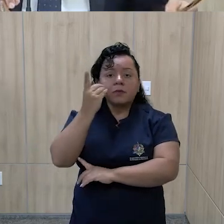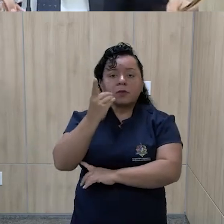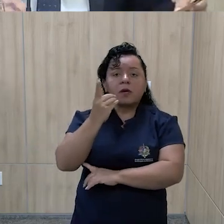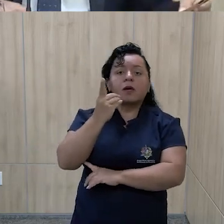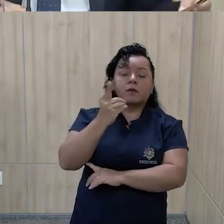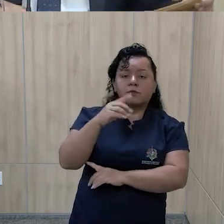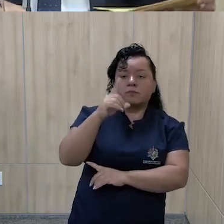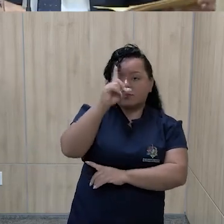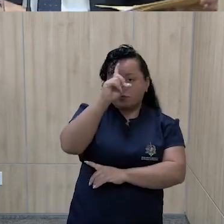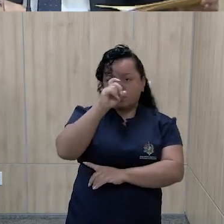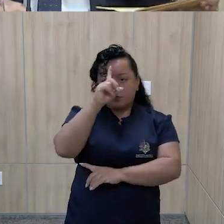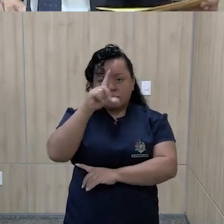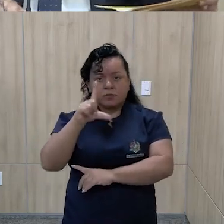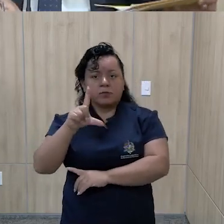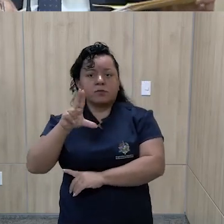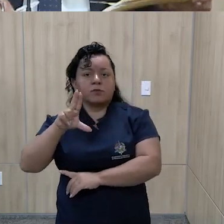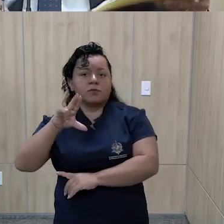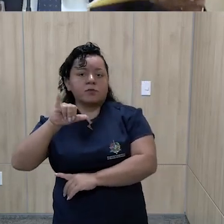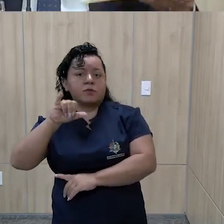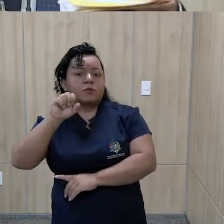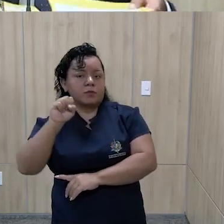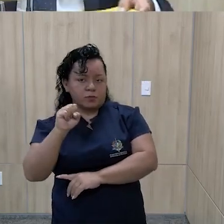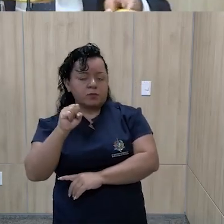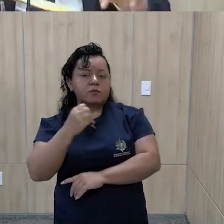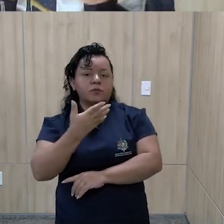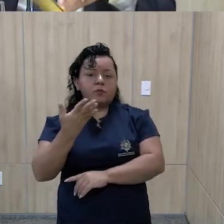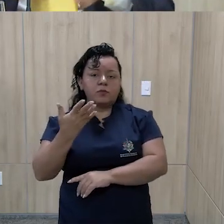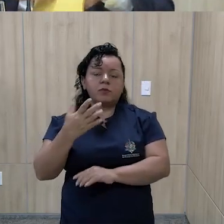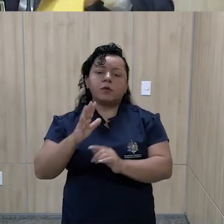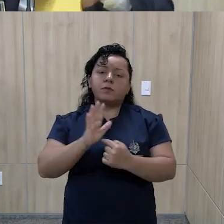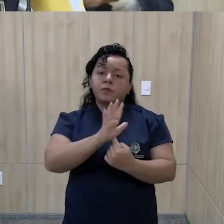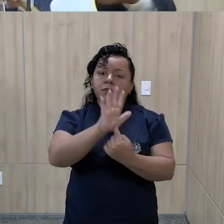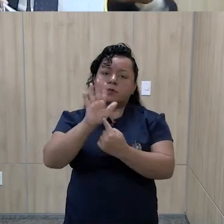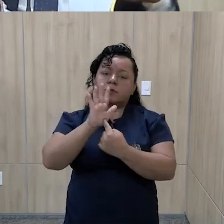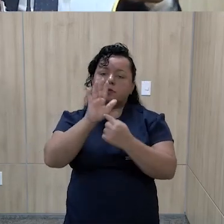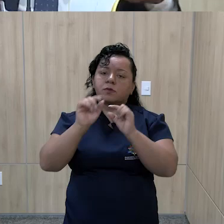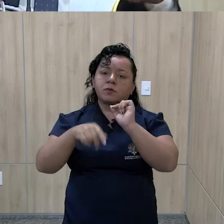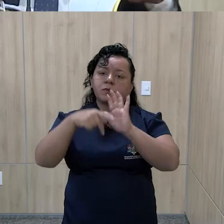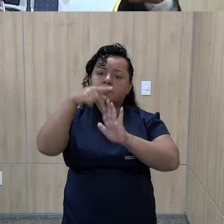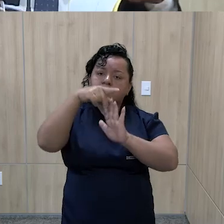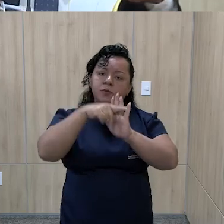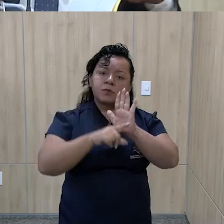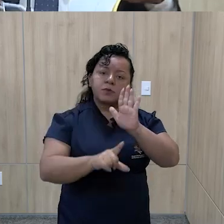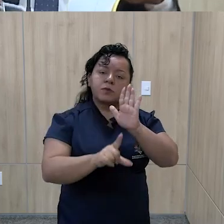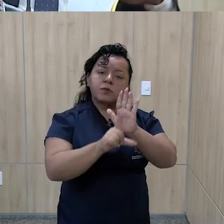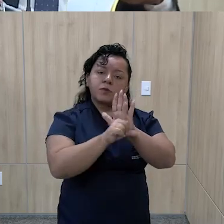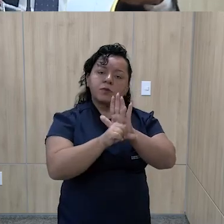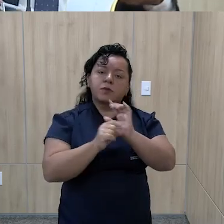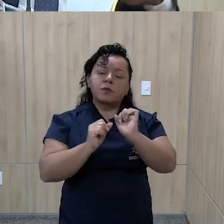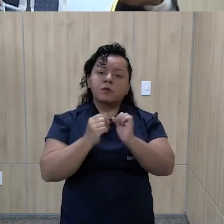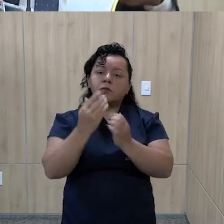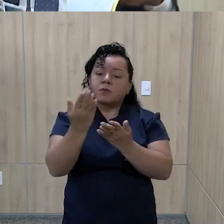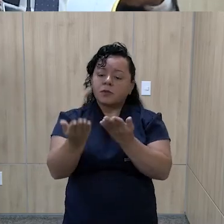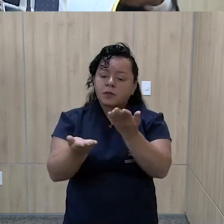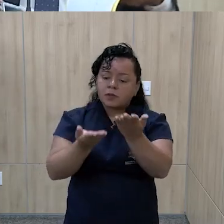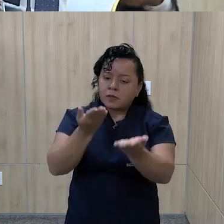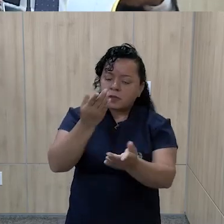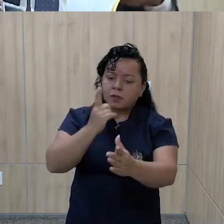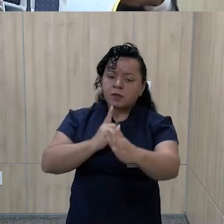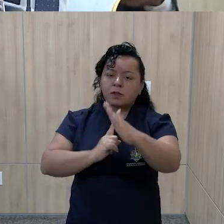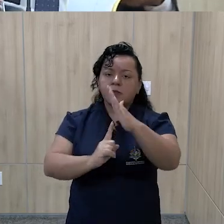o Deputado Luiz do hospital apresentou esse projeto de lei instituindo um atendimento integrado